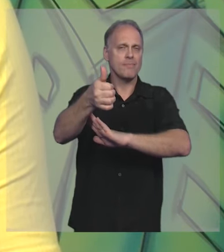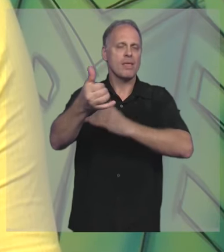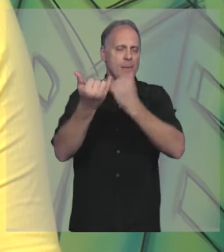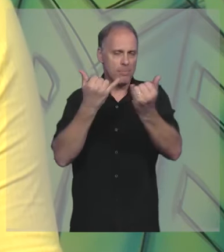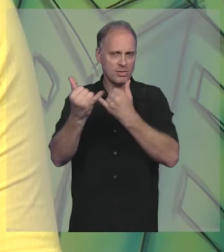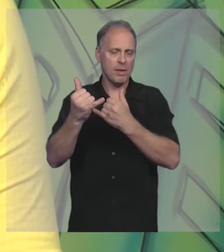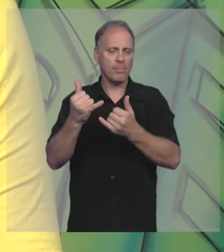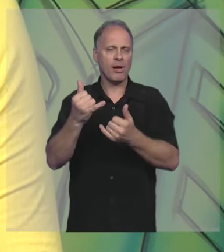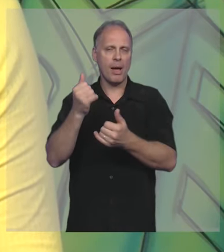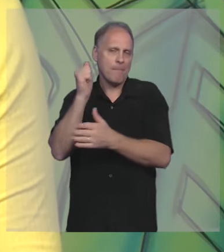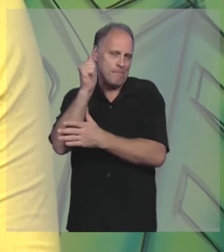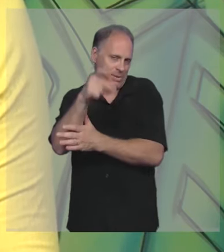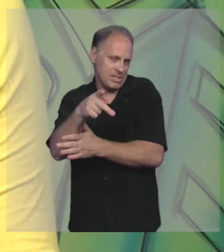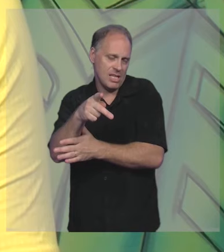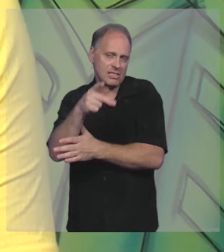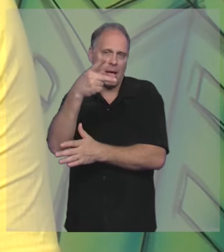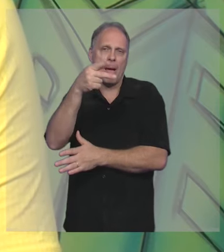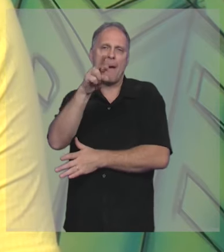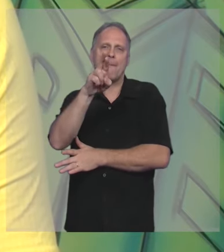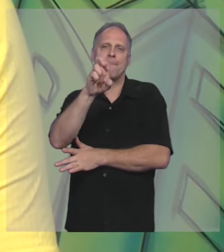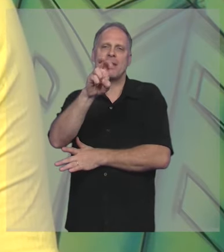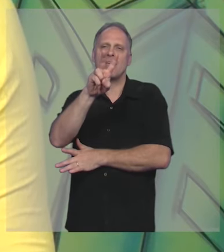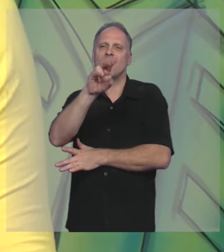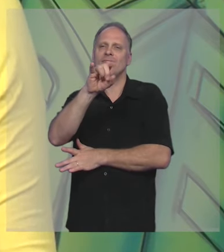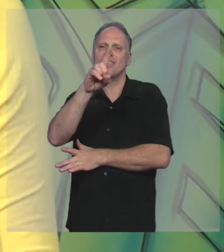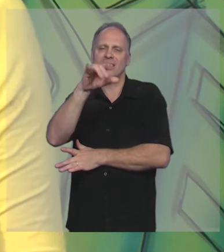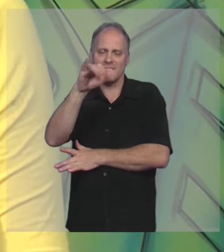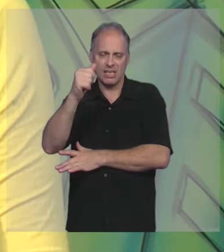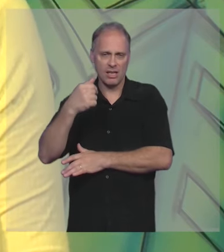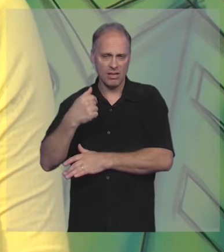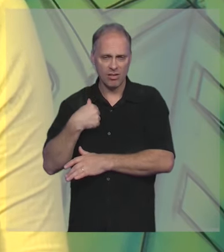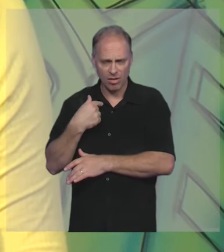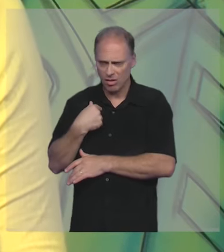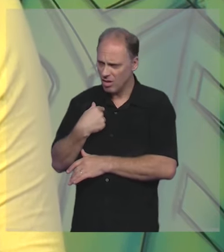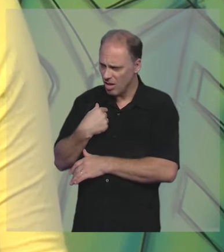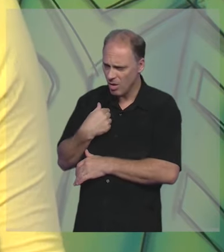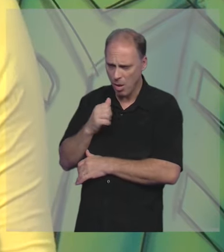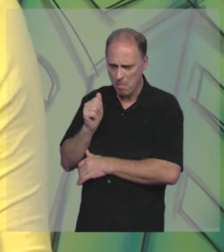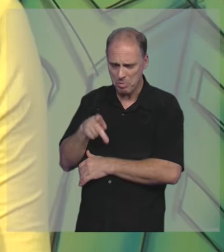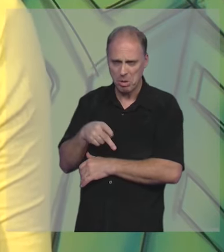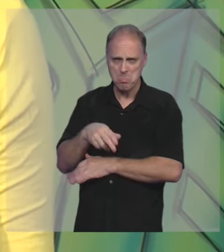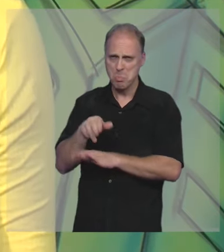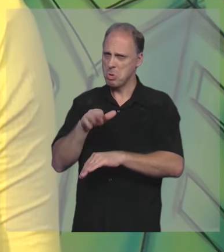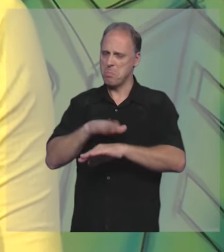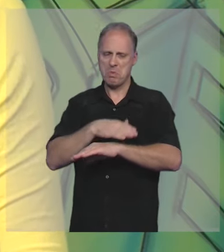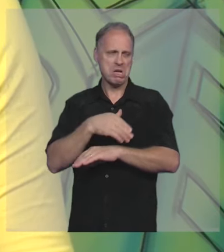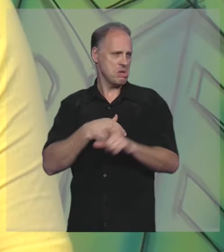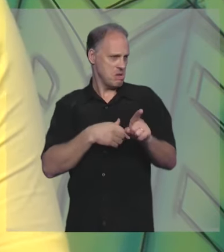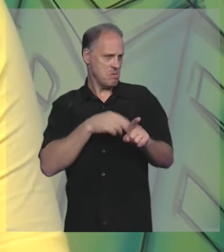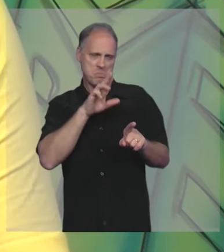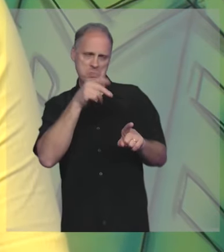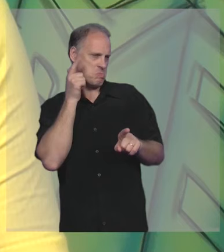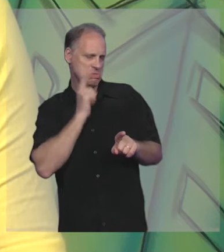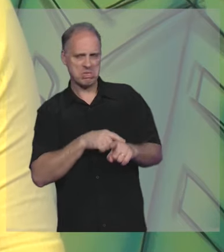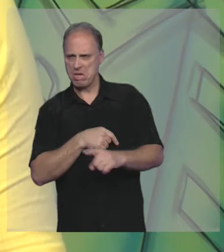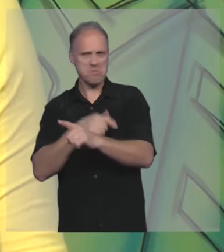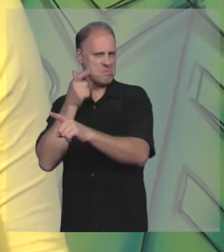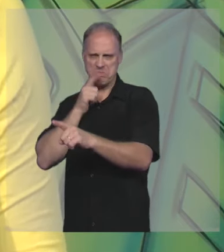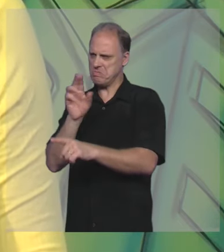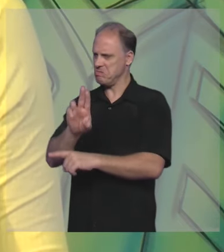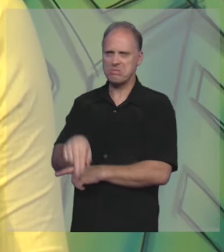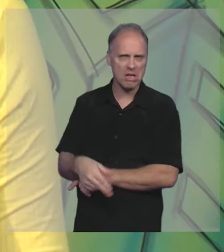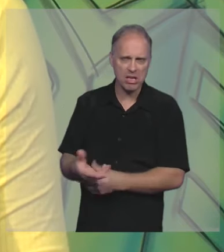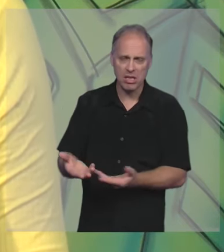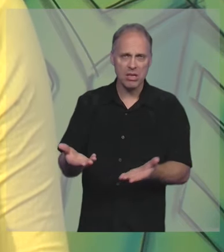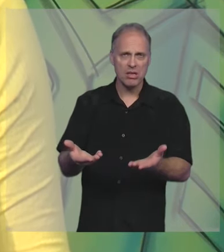por exemplo, de previdência, né? Hoje em dia a população olha e fala, acho que eu não me aposento mais, o fulano já não se aposentou, o ciclano não.